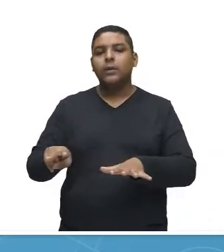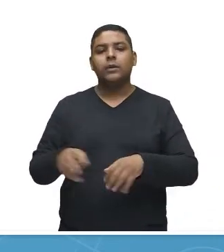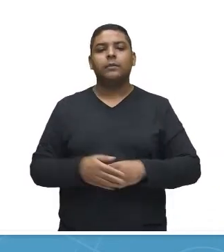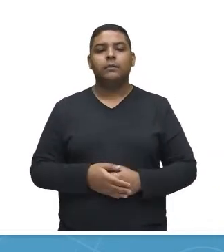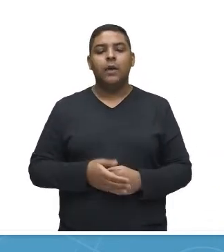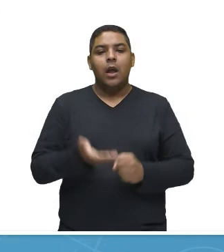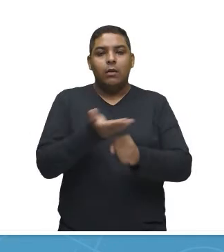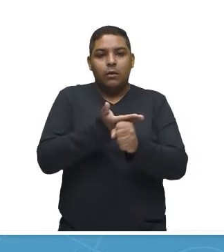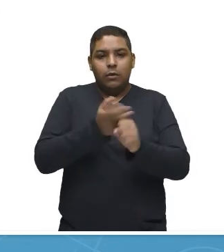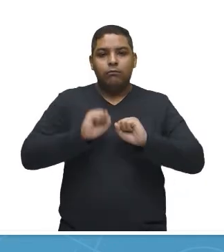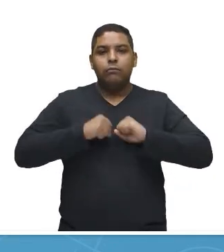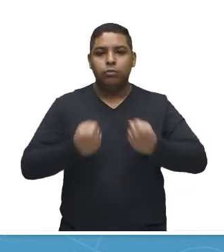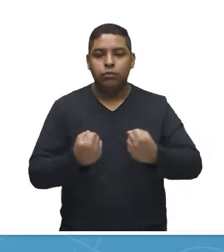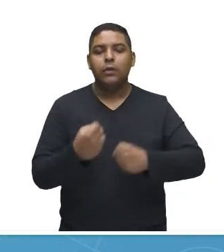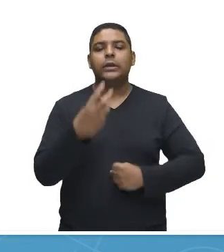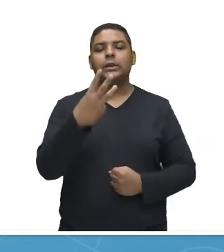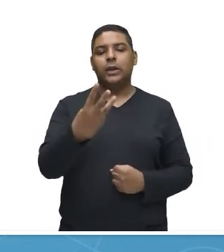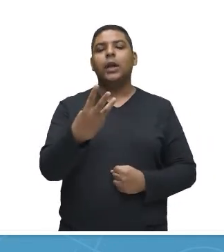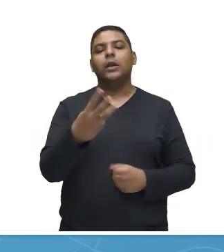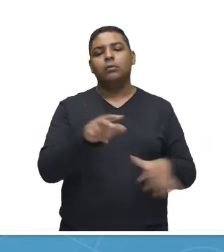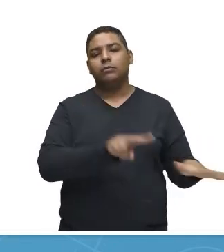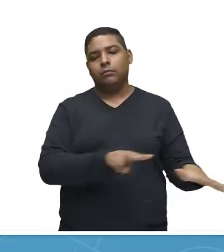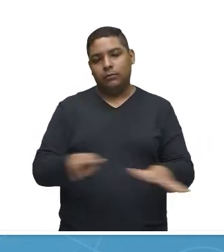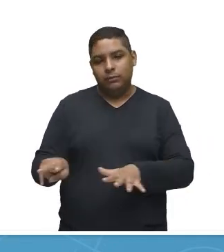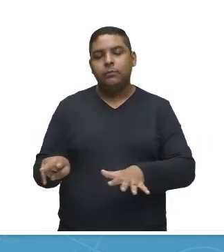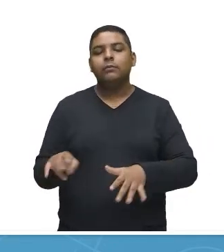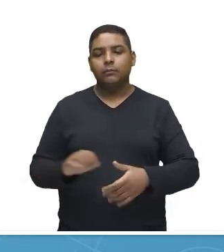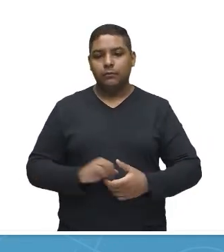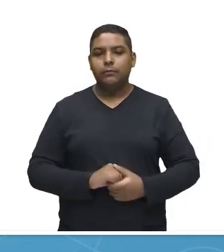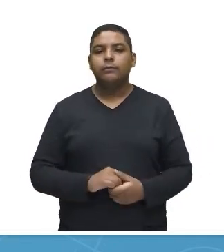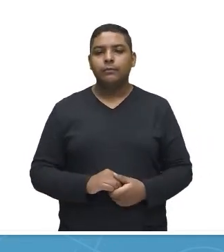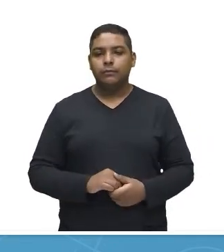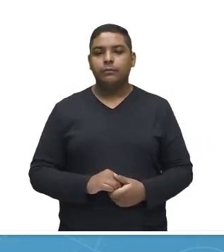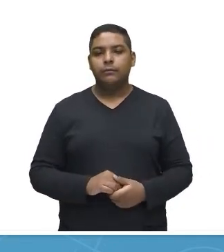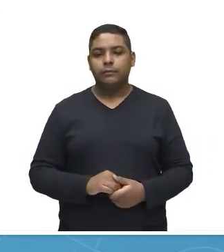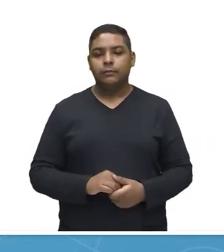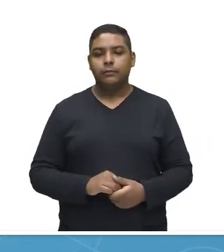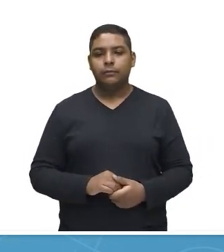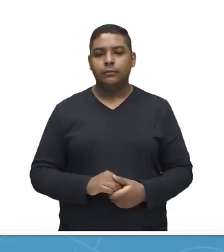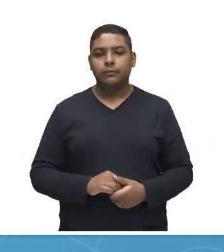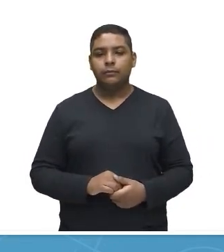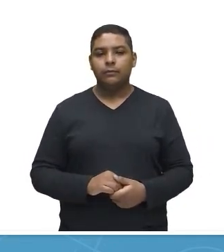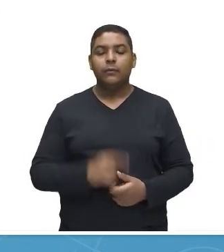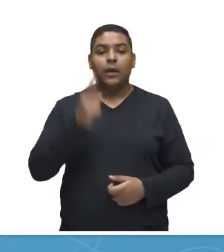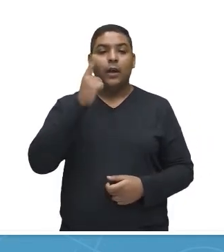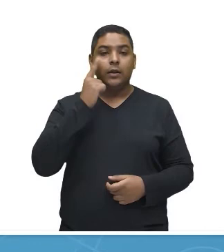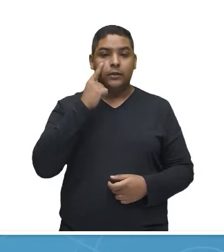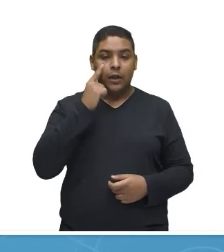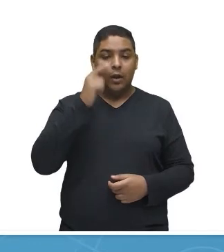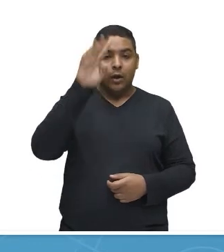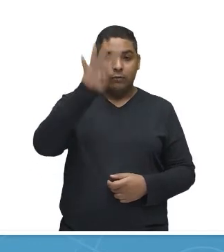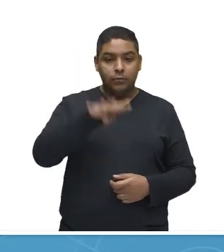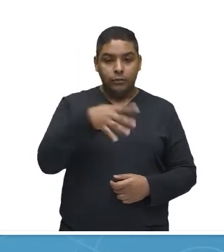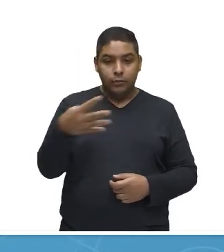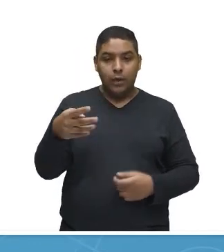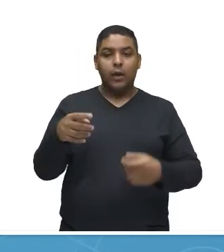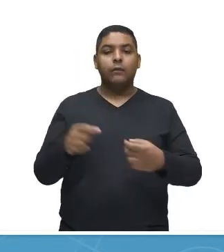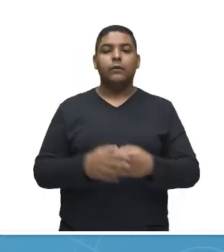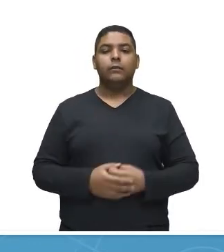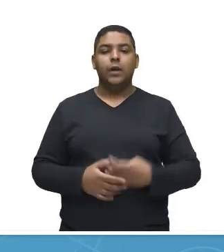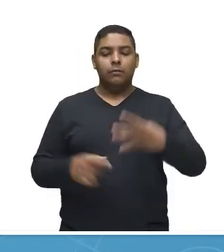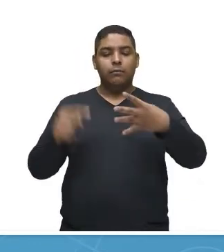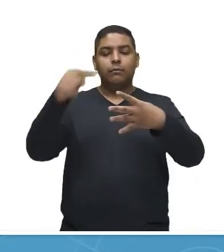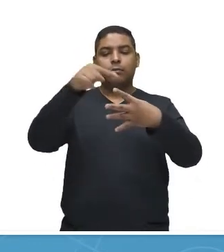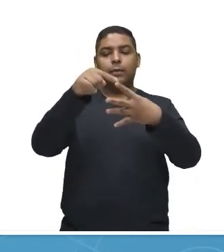alta intensidade, 3 vezes por semana. E aí eu trouxe para vocês um gráfico que é chamado de pirâmide